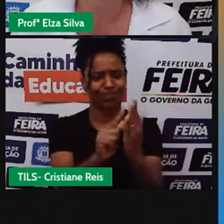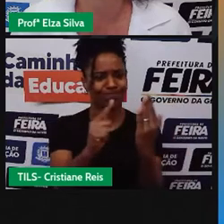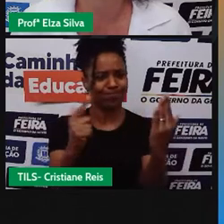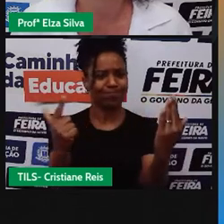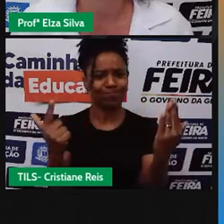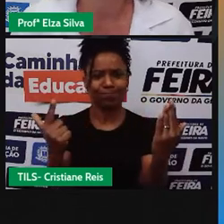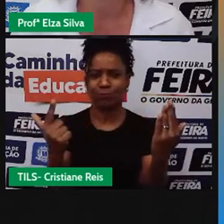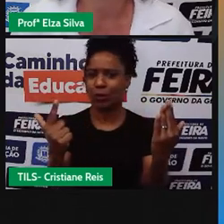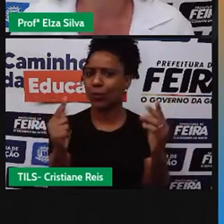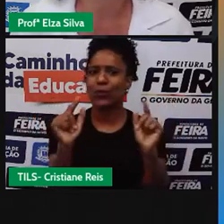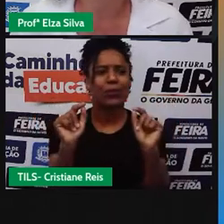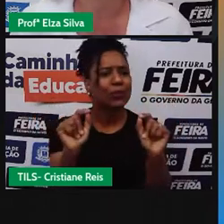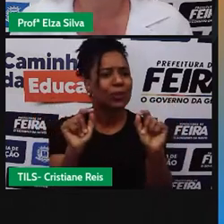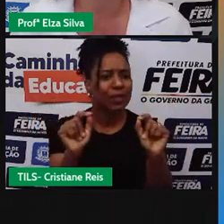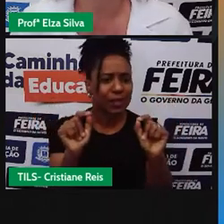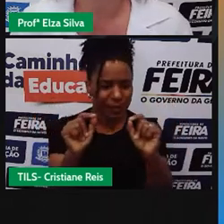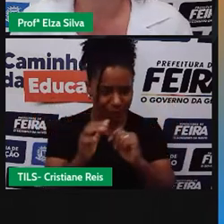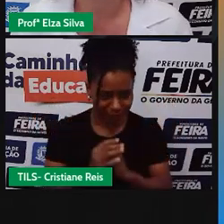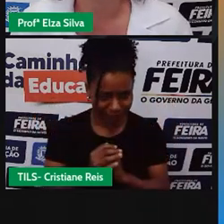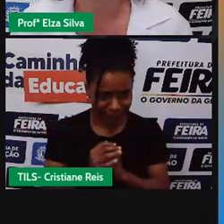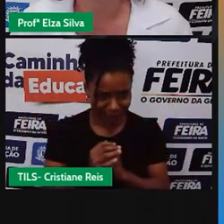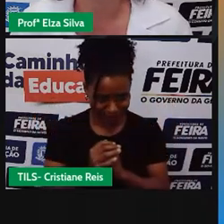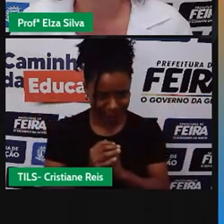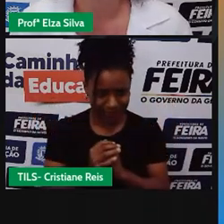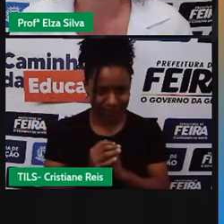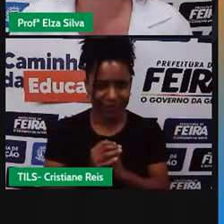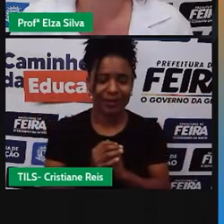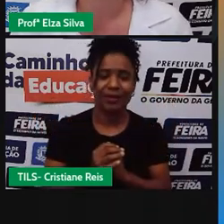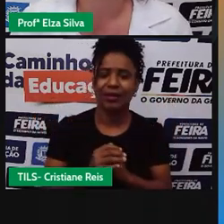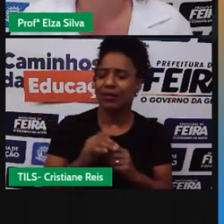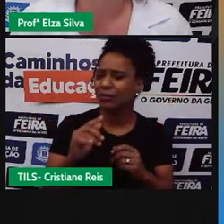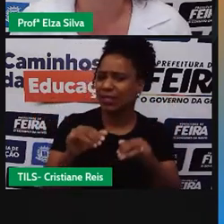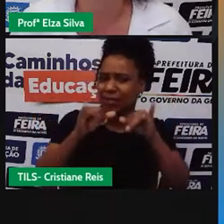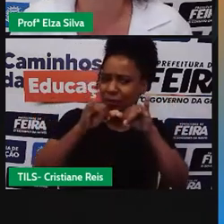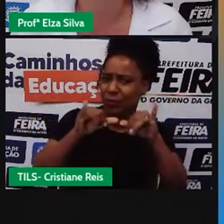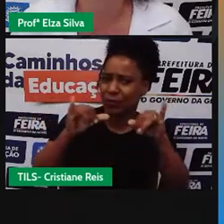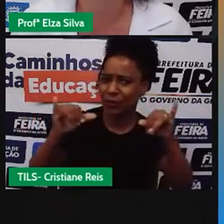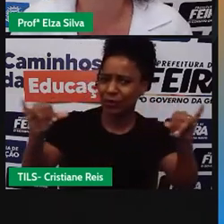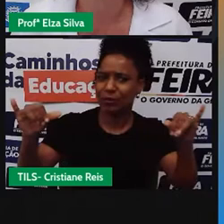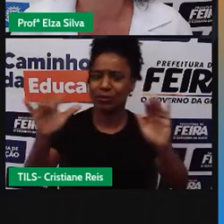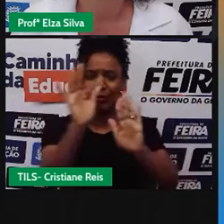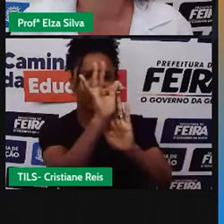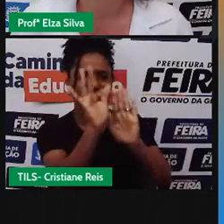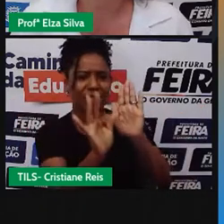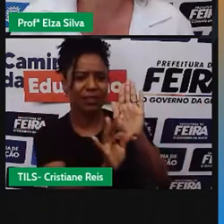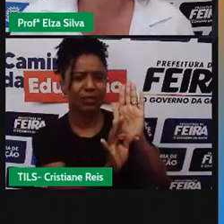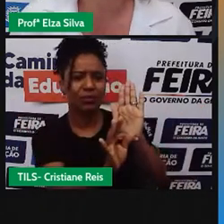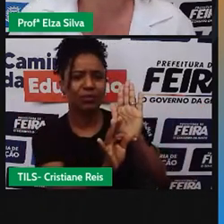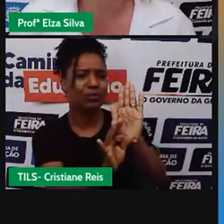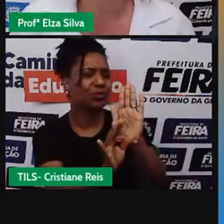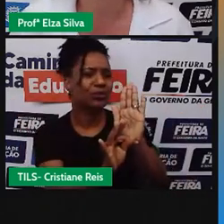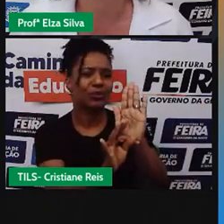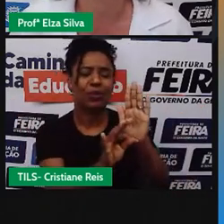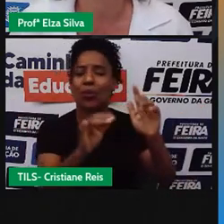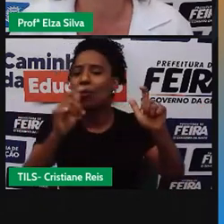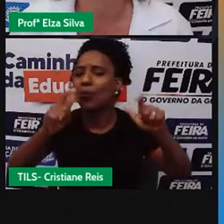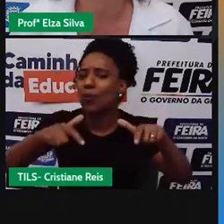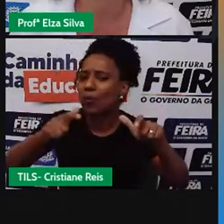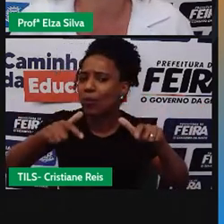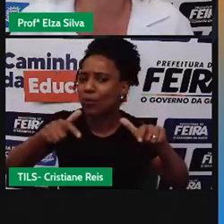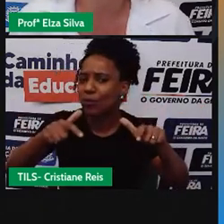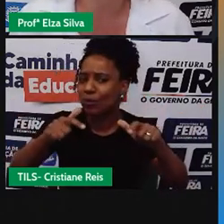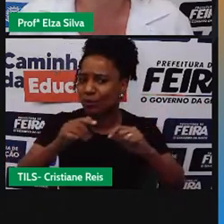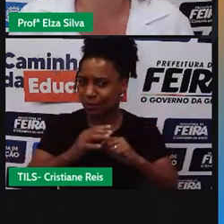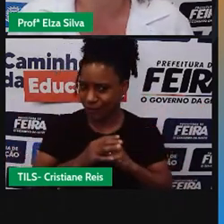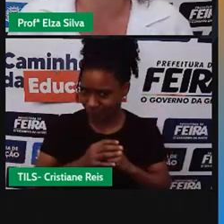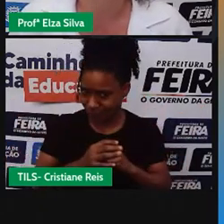classificado? Onde é que nós encontramos esse tipo de texto? What is modal verb? O que